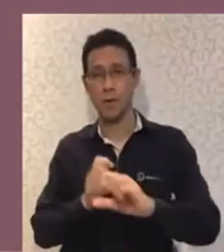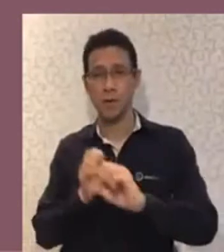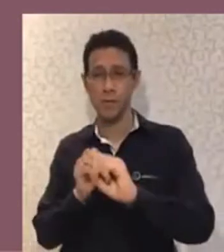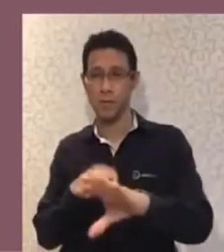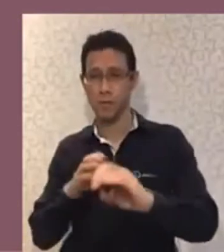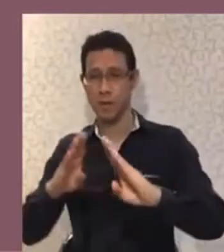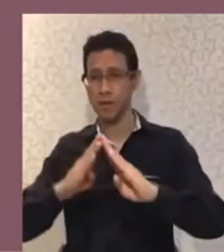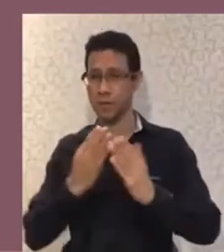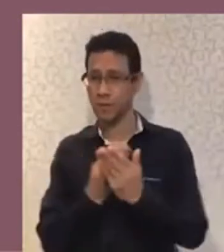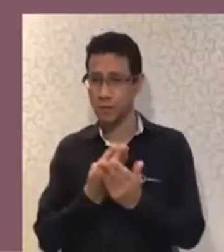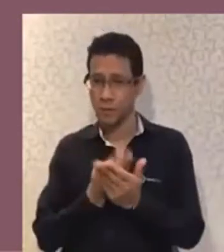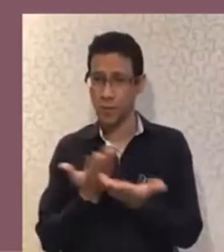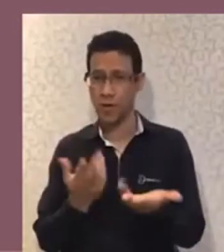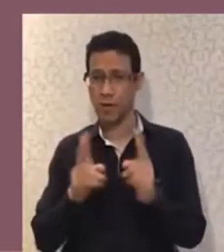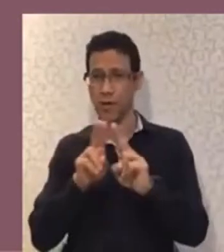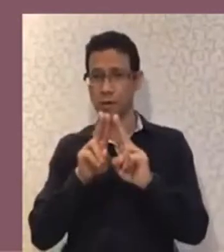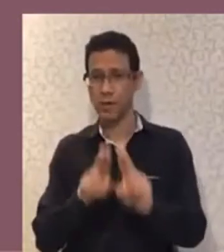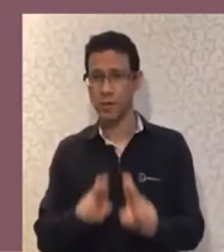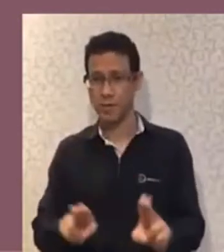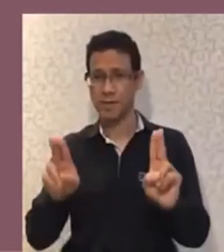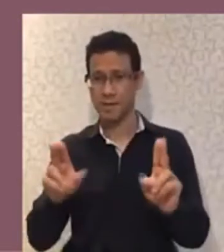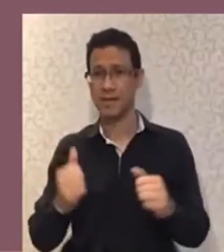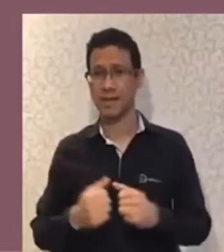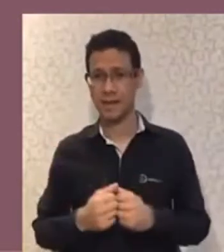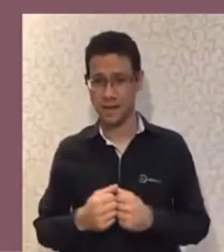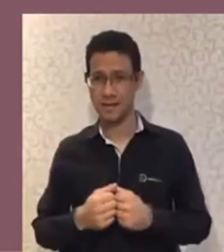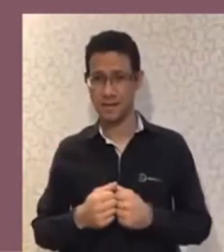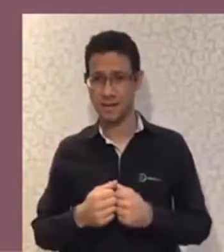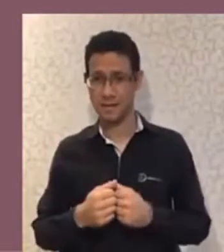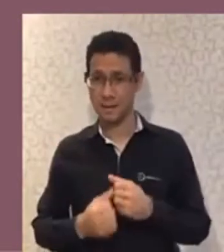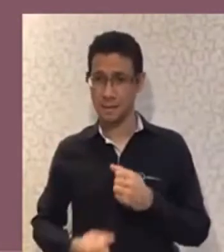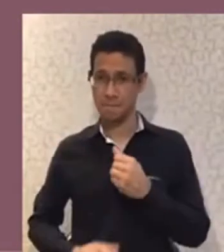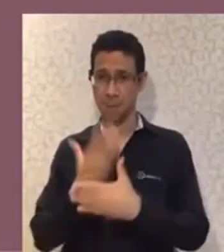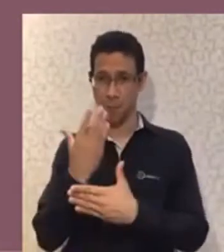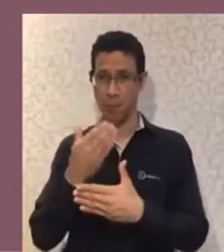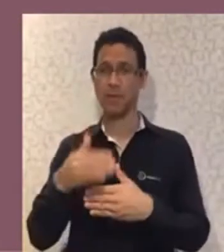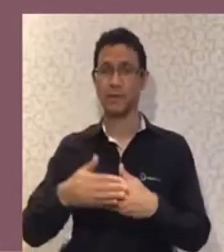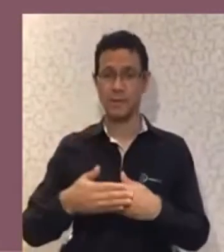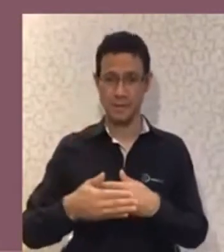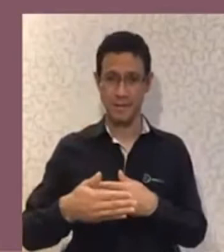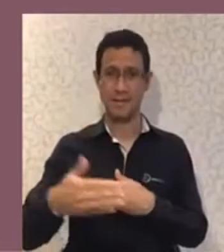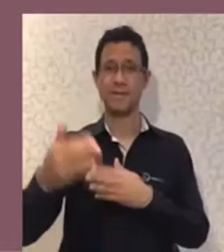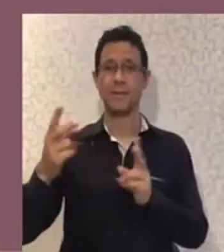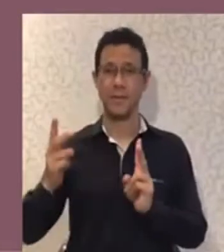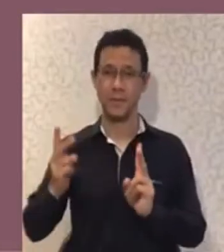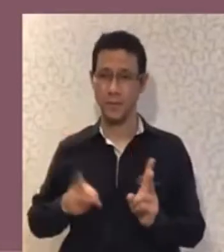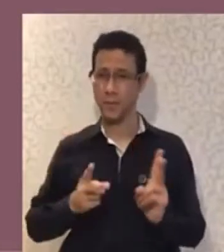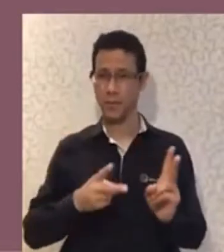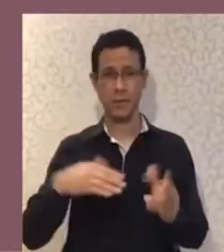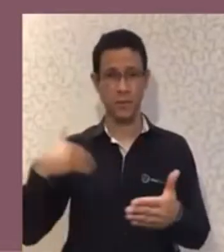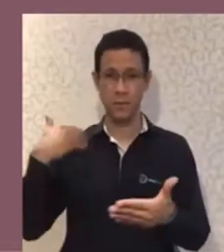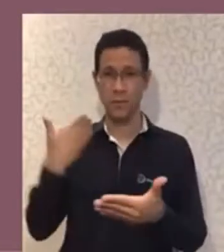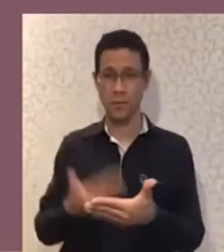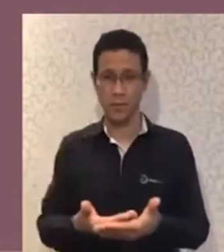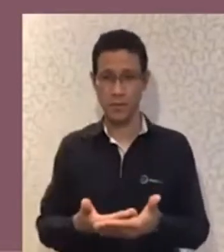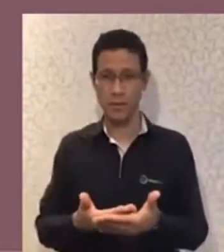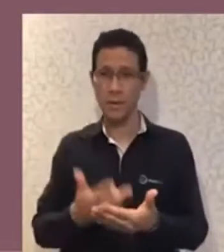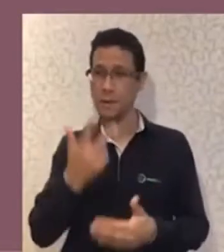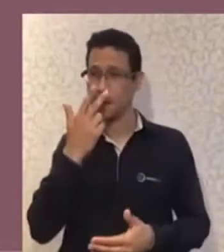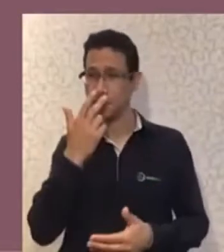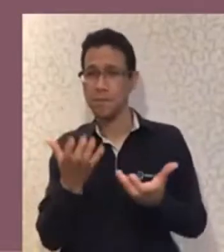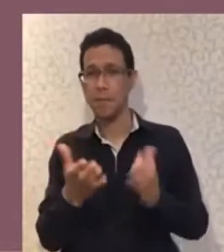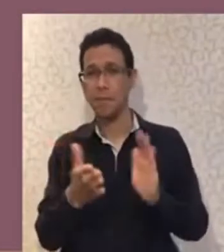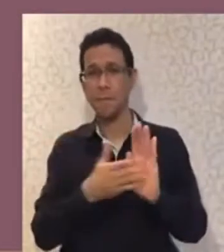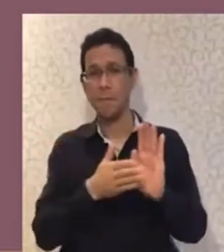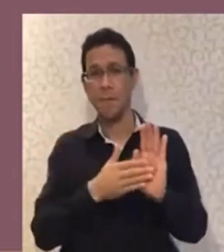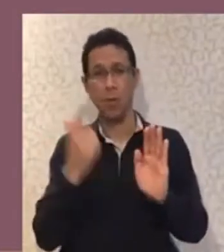educação universitária, quando ela nasce e continua em muitos casos até hoje, ela pretende reduzir